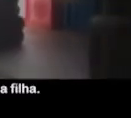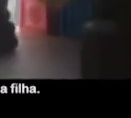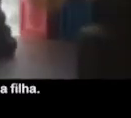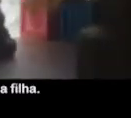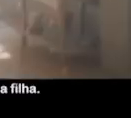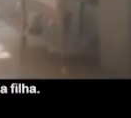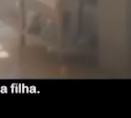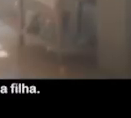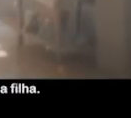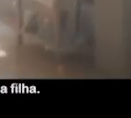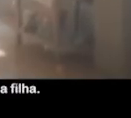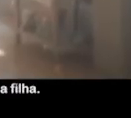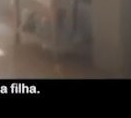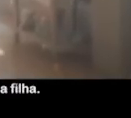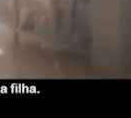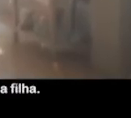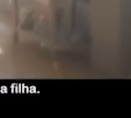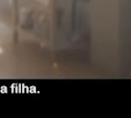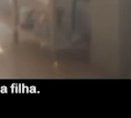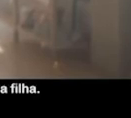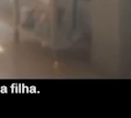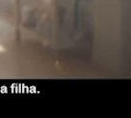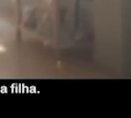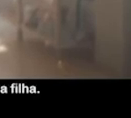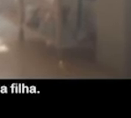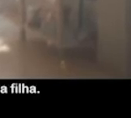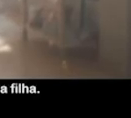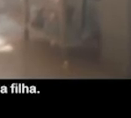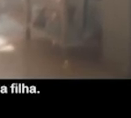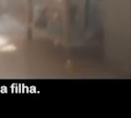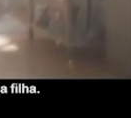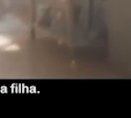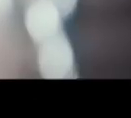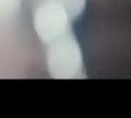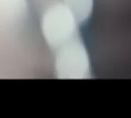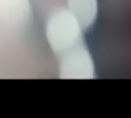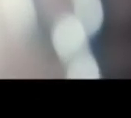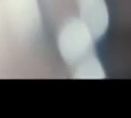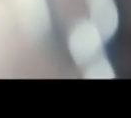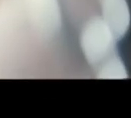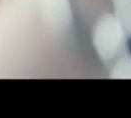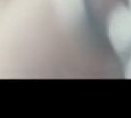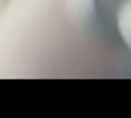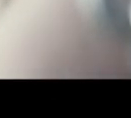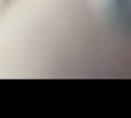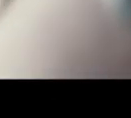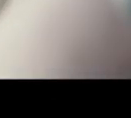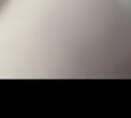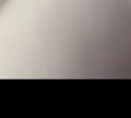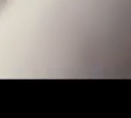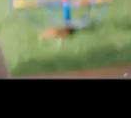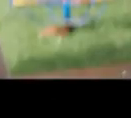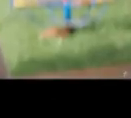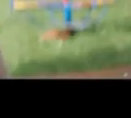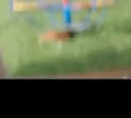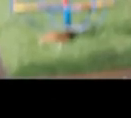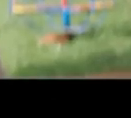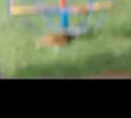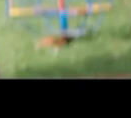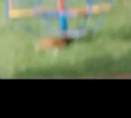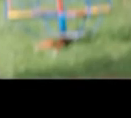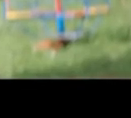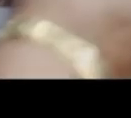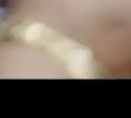Ninguém da família pensava que a Deide iria levar a nossa filha. Nós achávamos que era uma